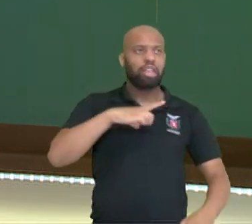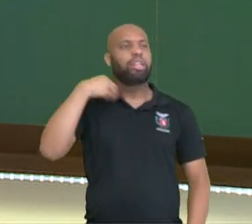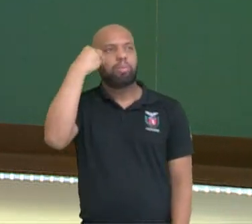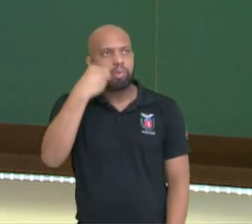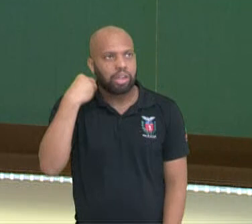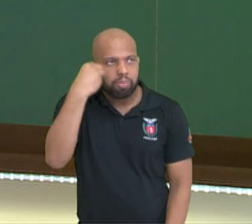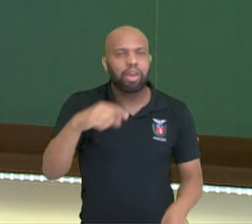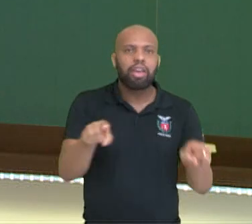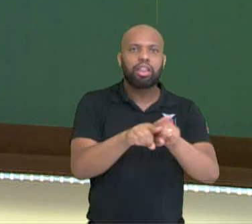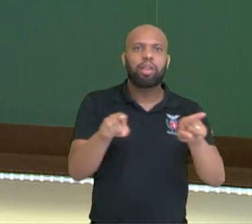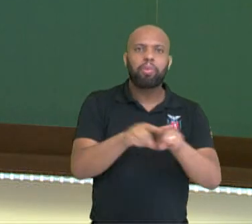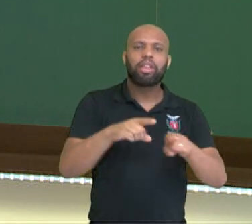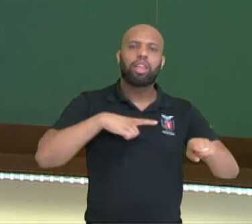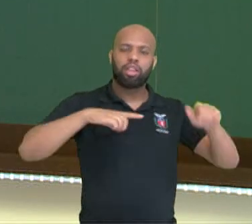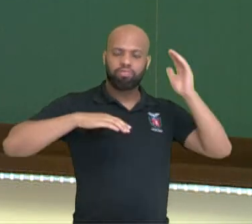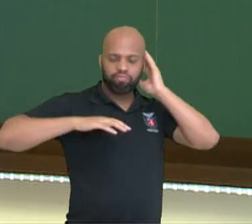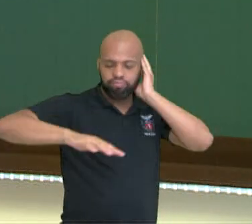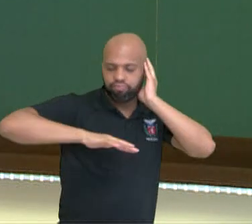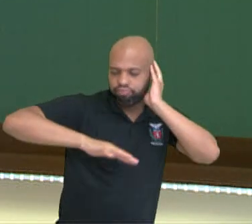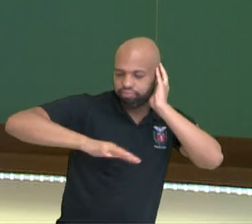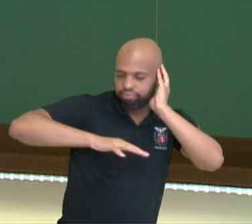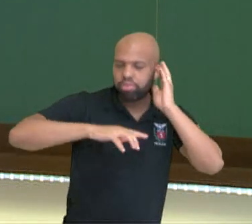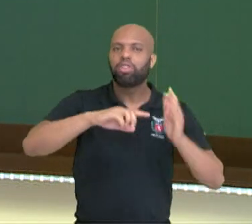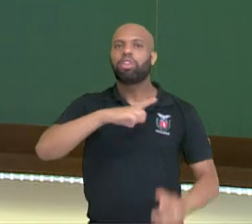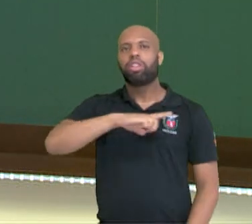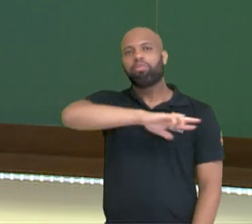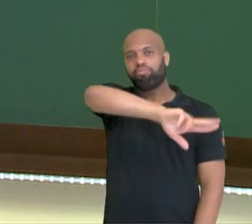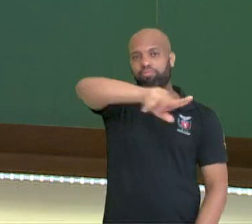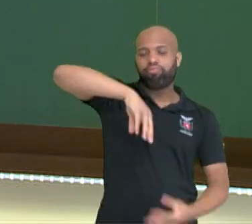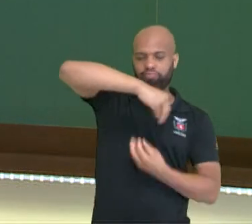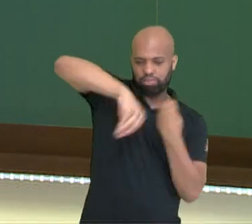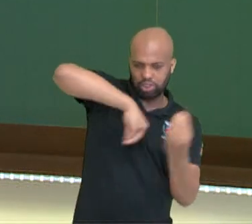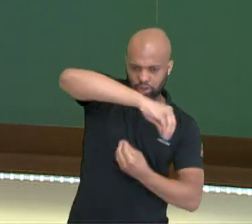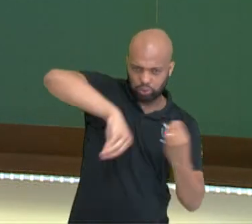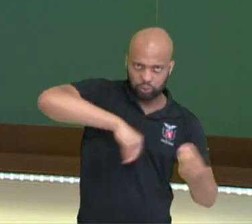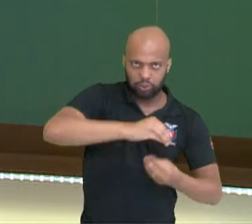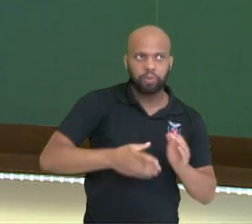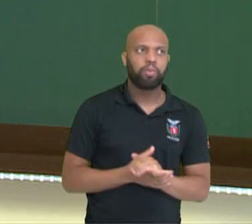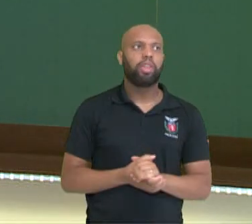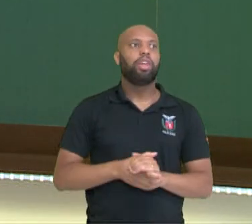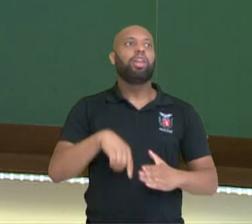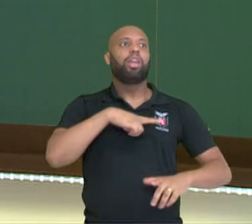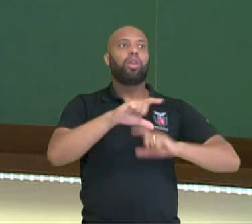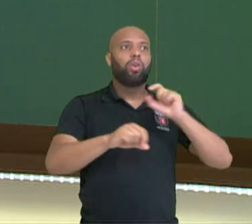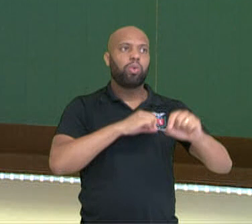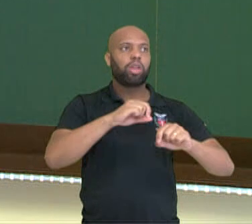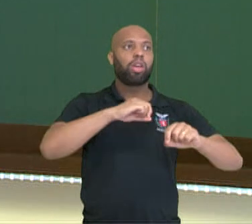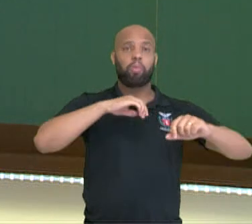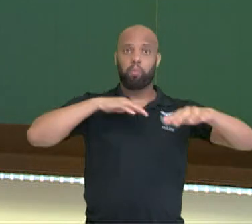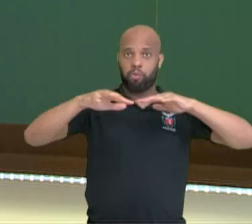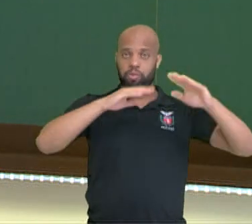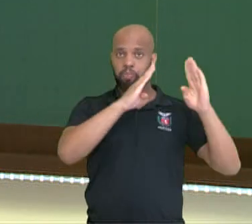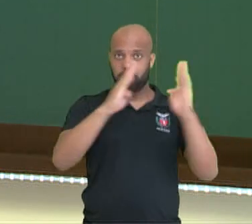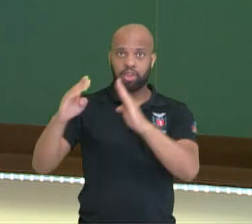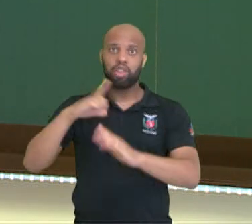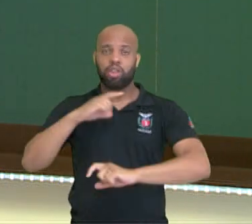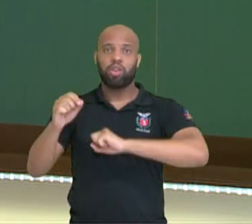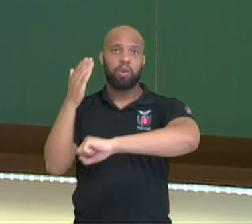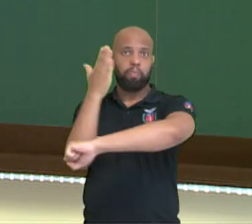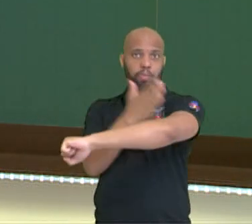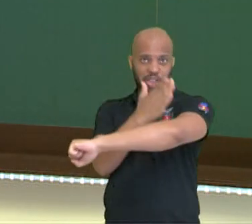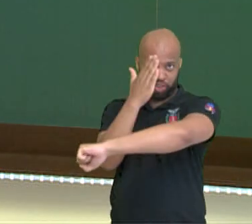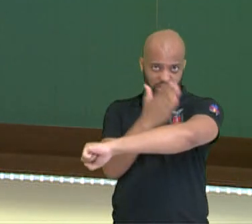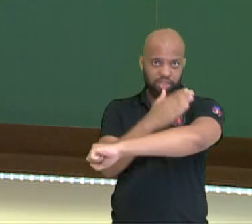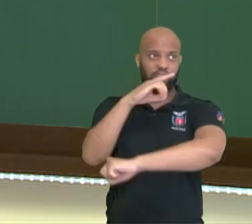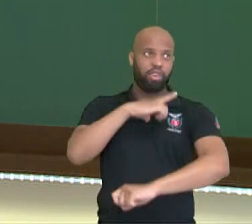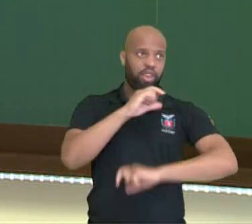experimental, eletrônica e mista. Mista que mistura todos os tipos de técnica. Movimentos e períodos, aí você tem o medieval, música medieval